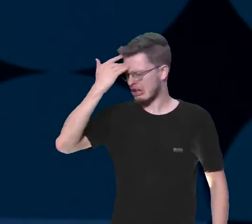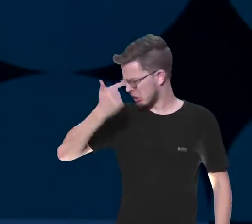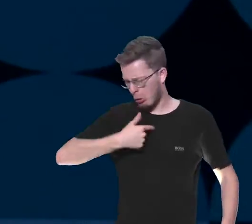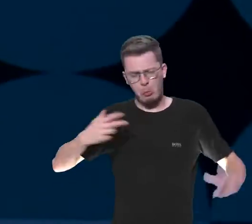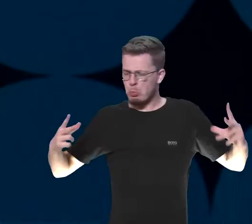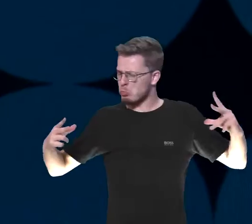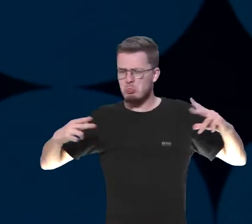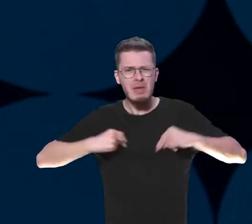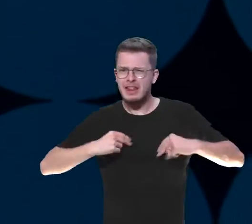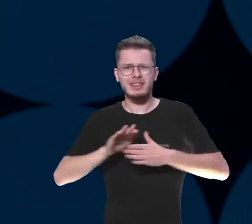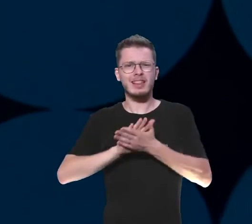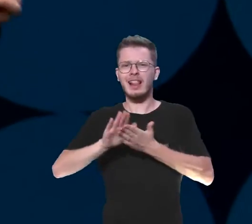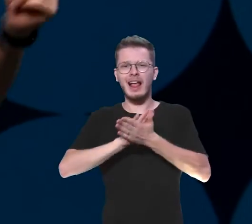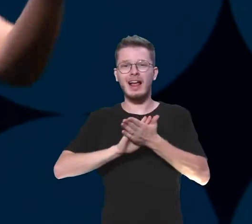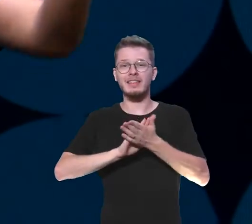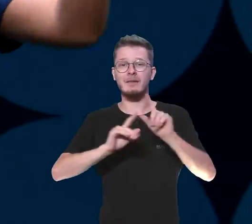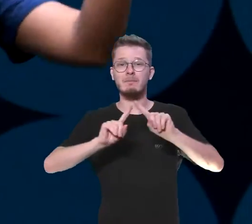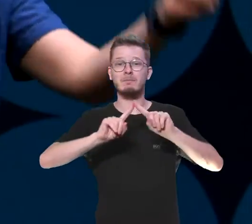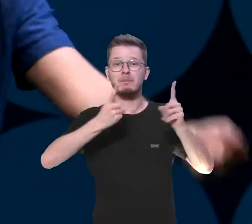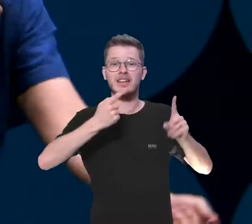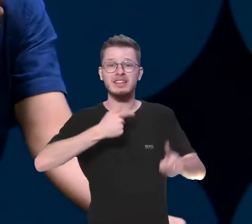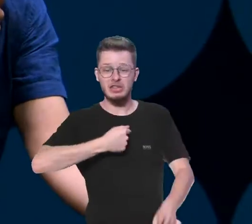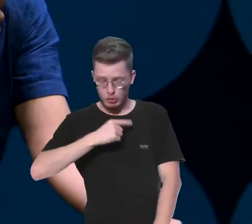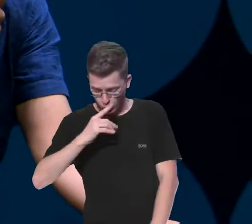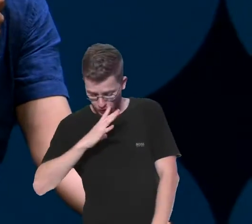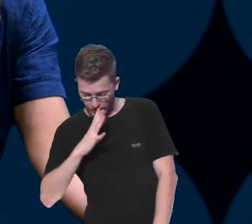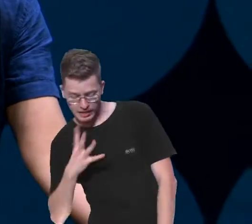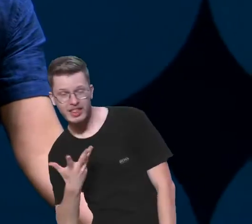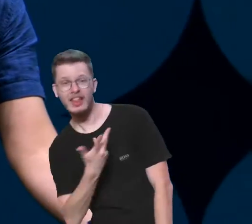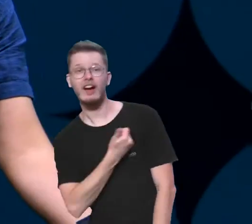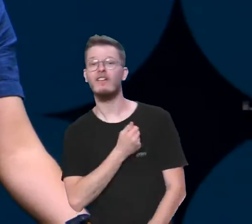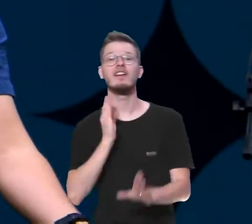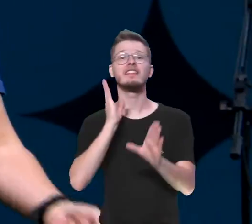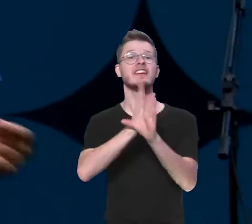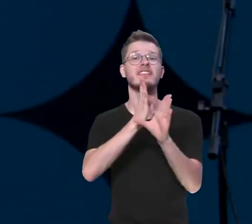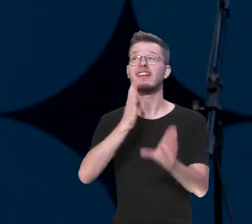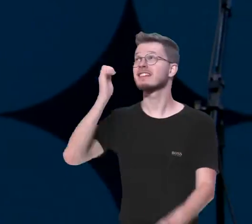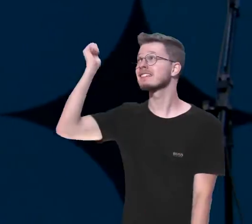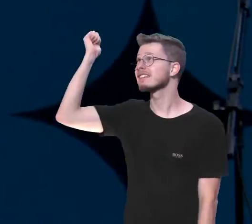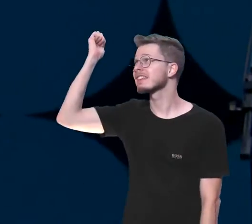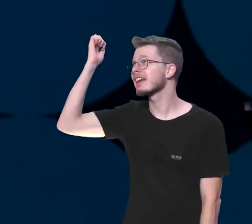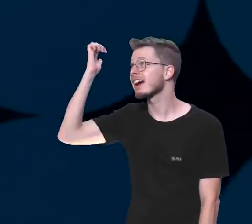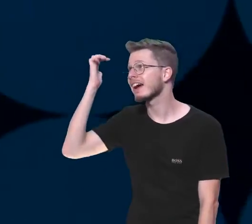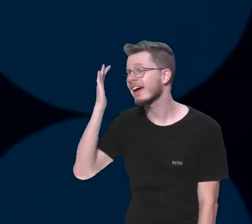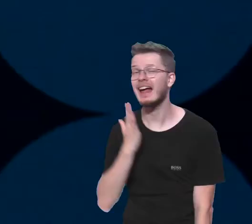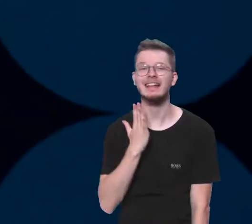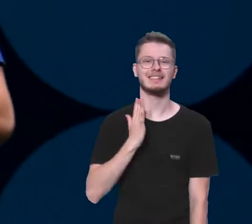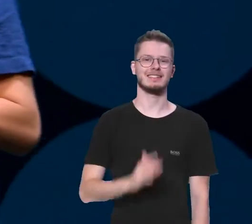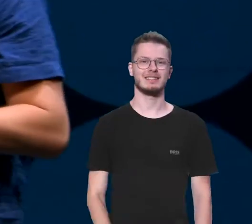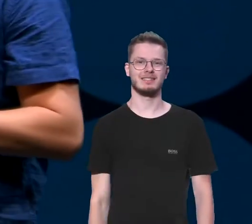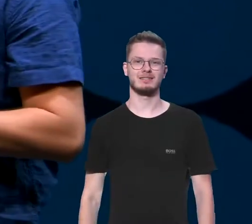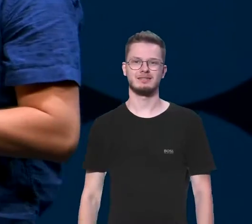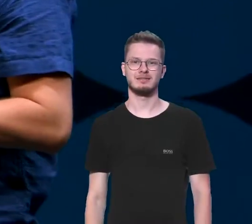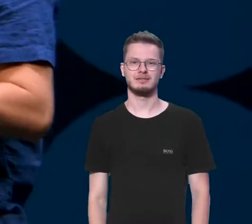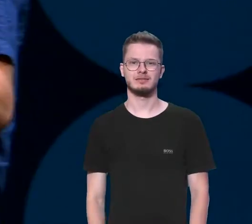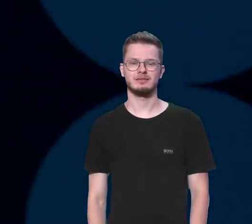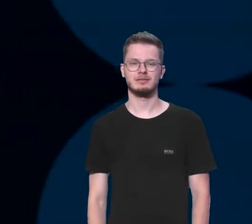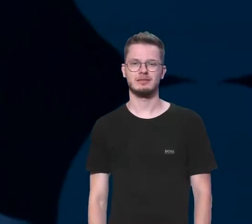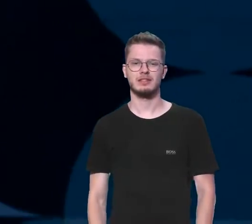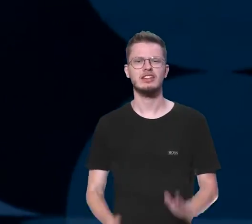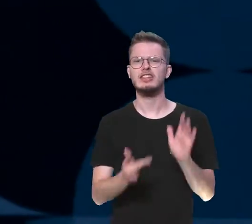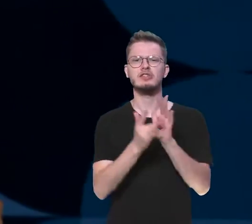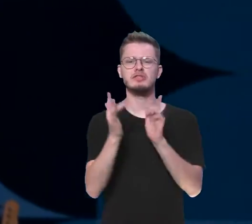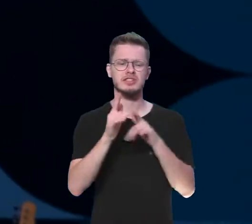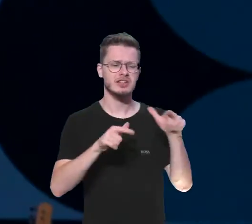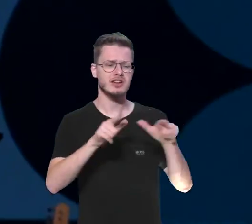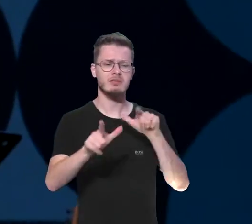não merecia, mas eu sou salvo pela graça de Deus. E a questão que Jesus está trabalhando aqui é o